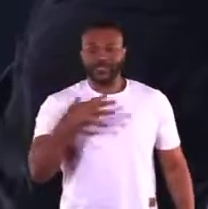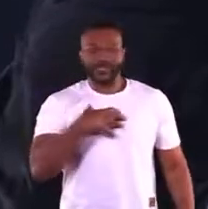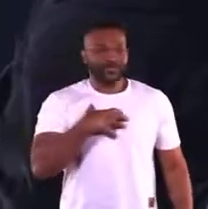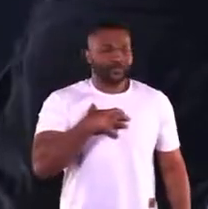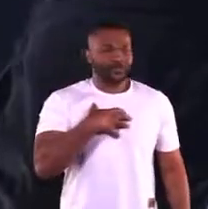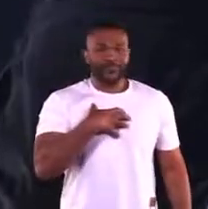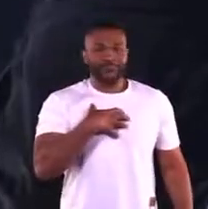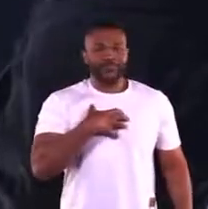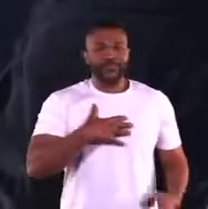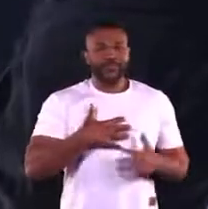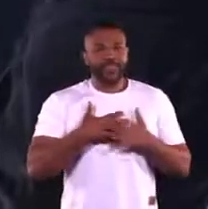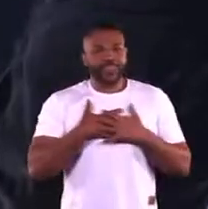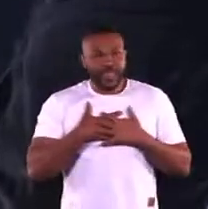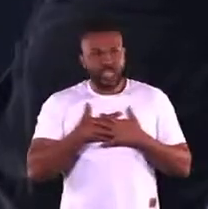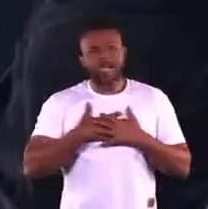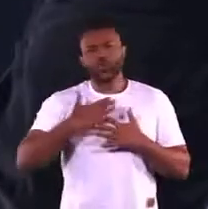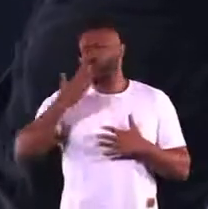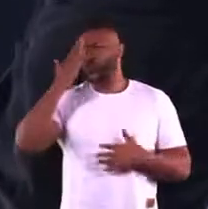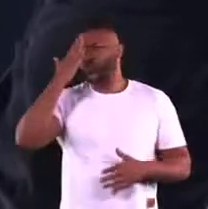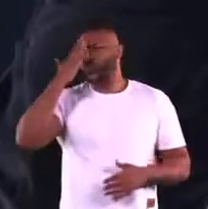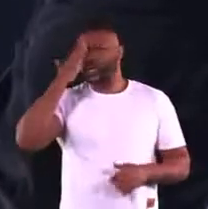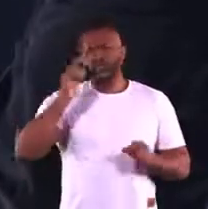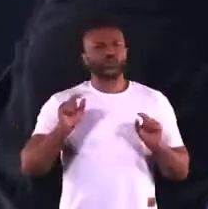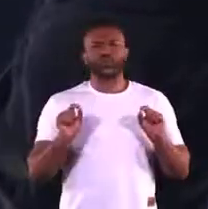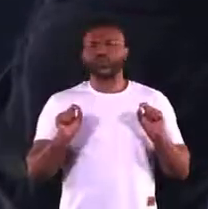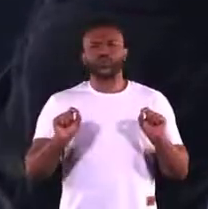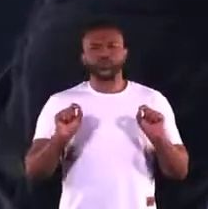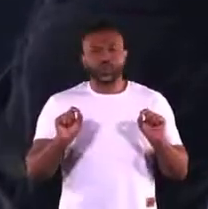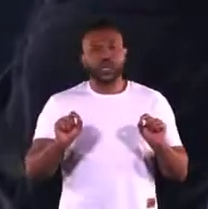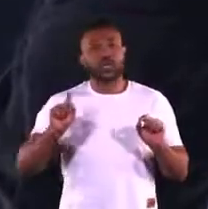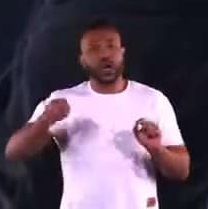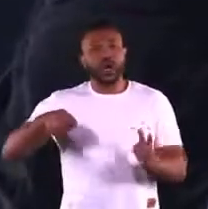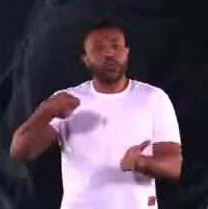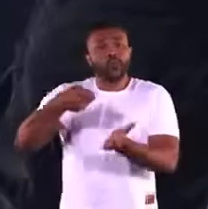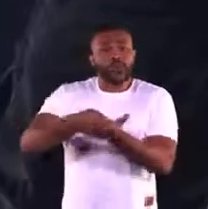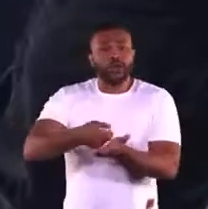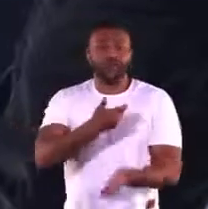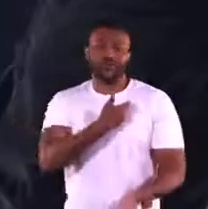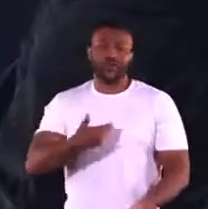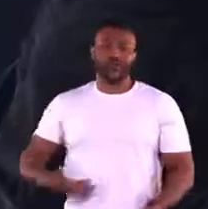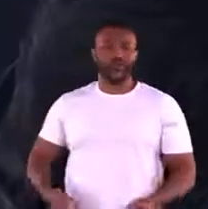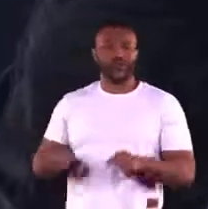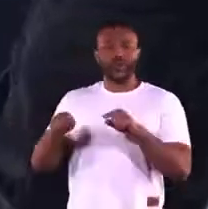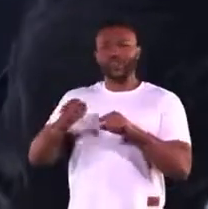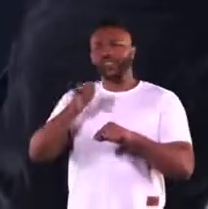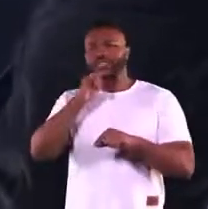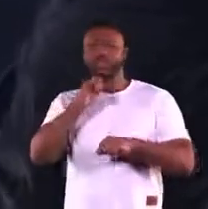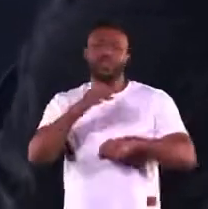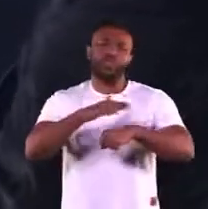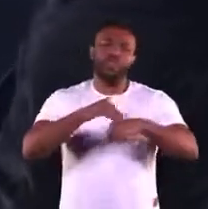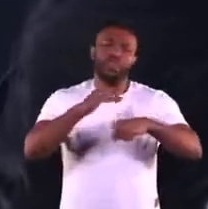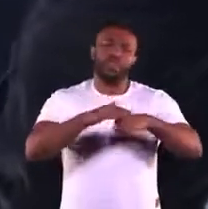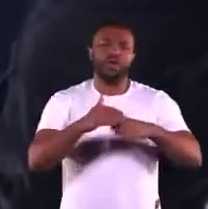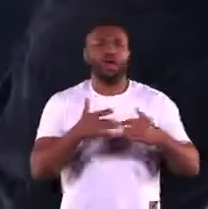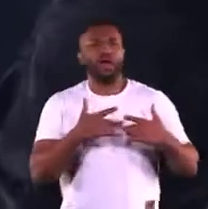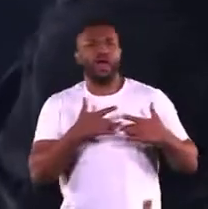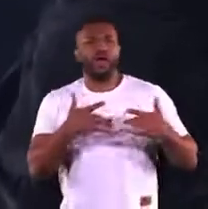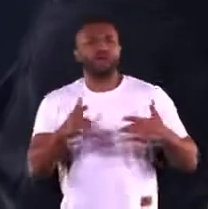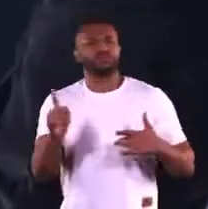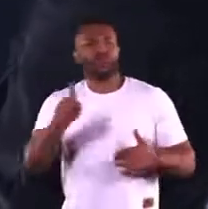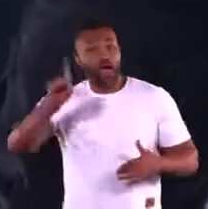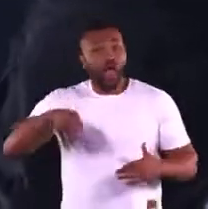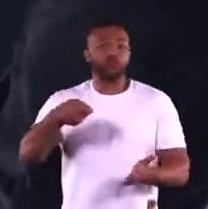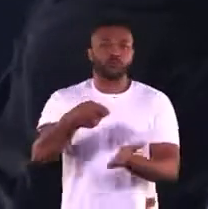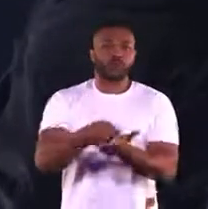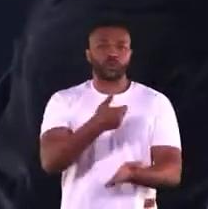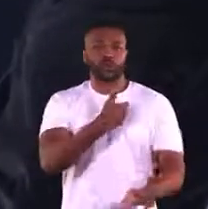Eu entendo que é uma obrigação do Estado, não é um favor do Estado, é uma obrigação do Estado. Mas